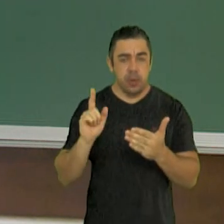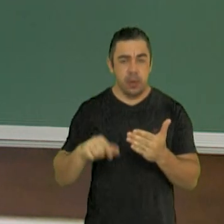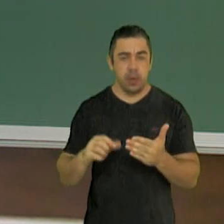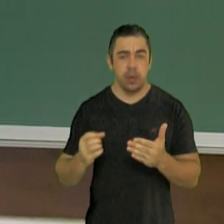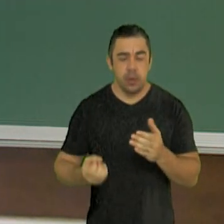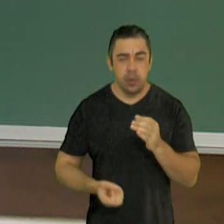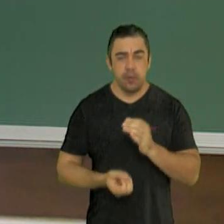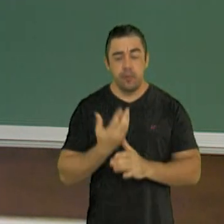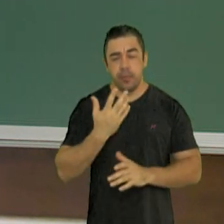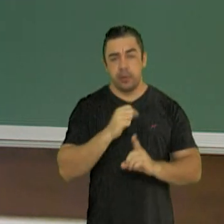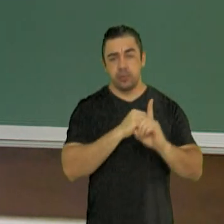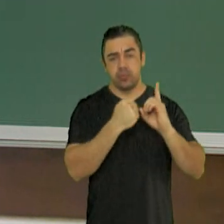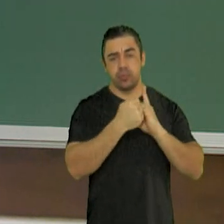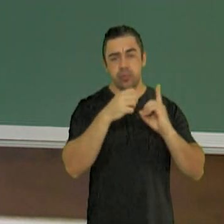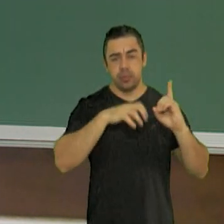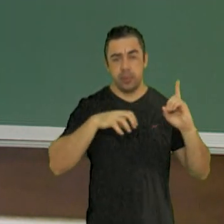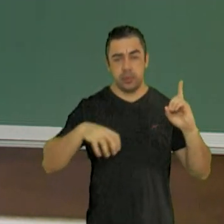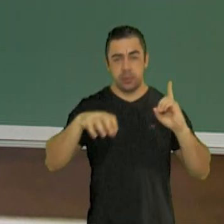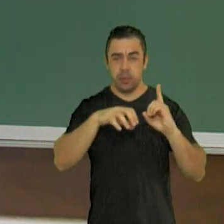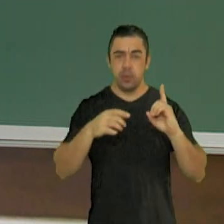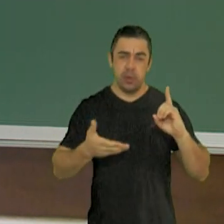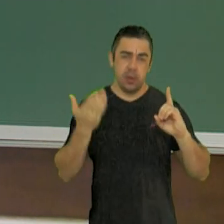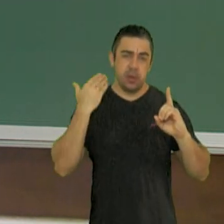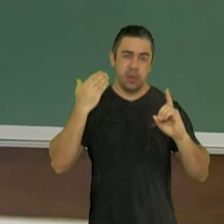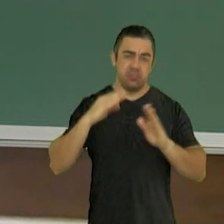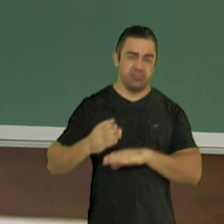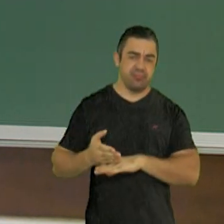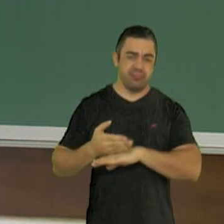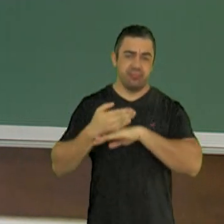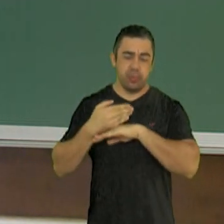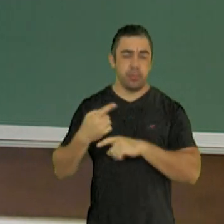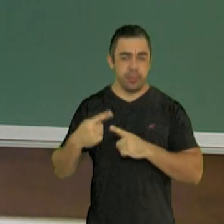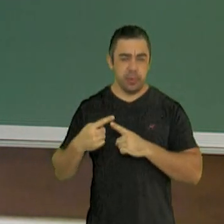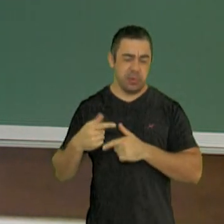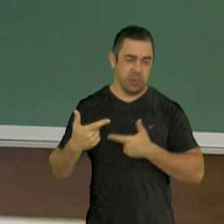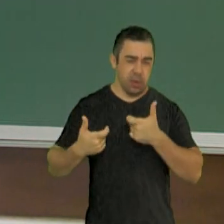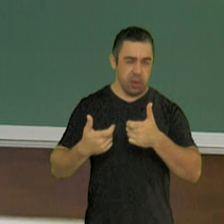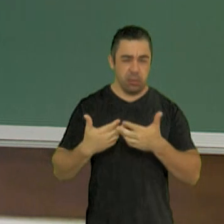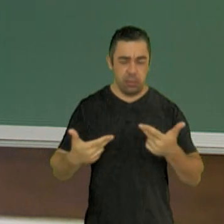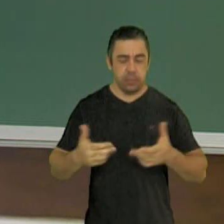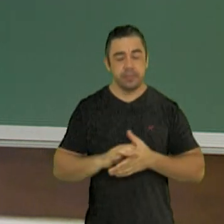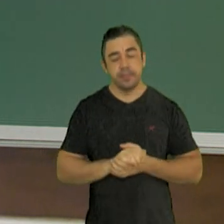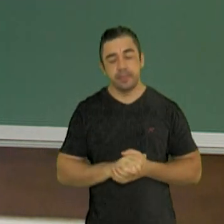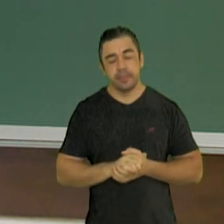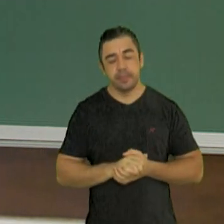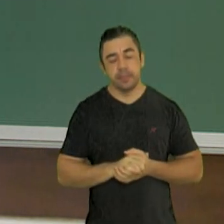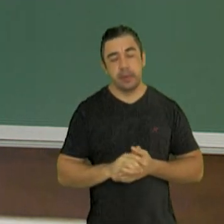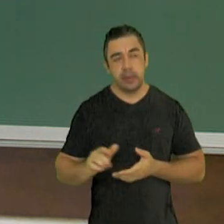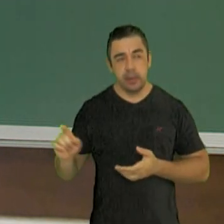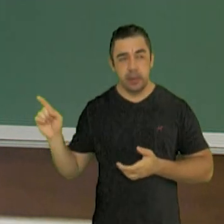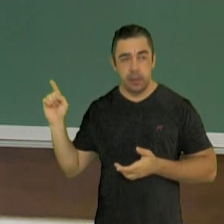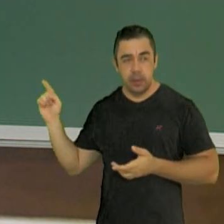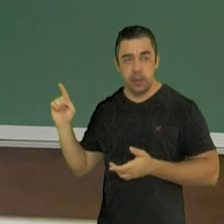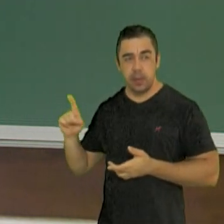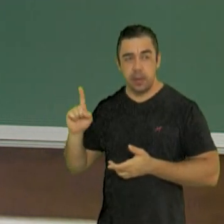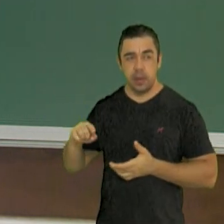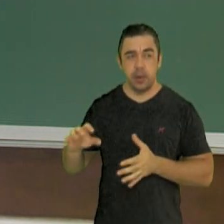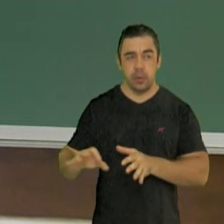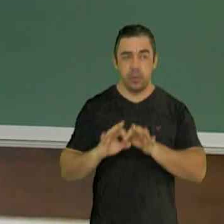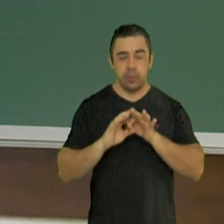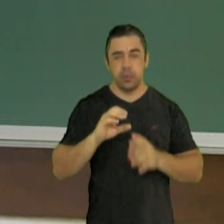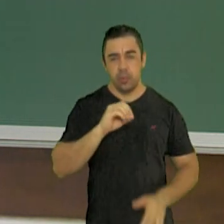formação socioespacial, né, conturbada que teve ao longo da sua história. O PNUD, esse Programa das Nações Unidas para